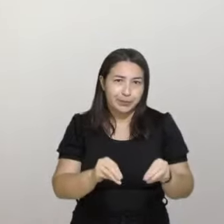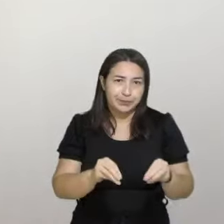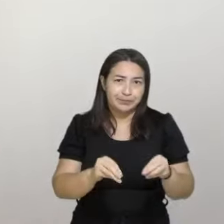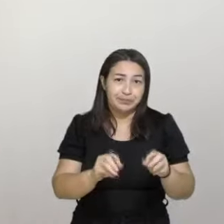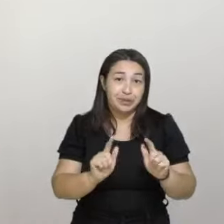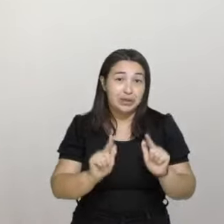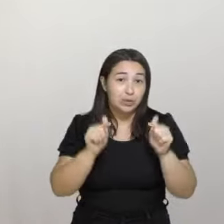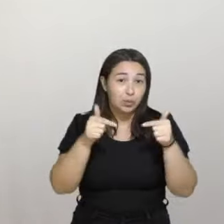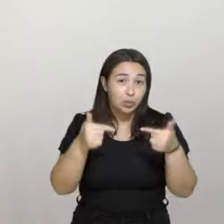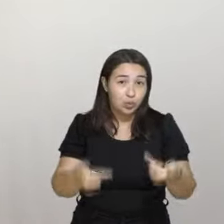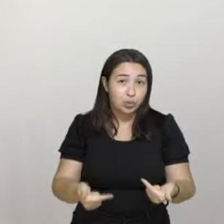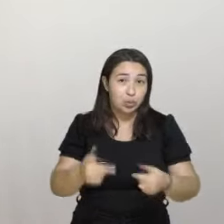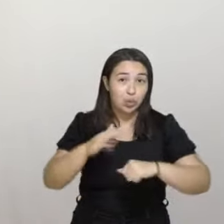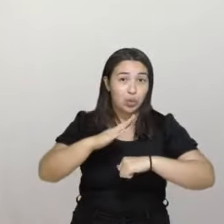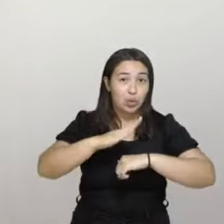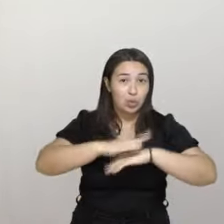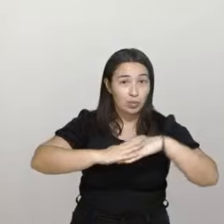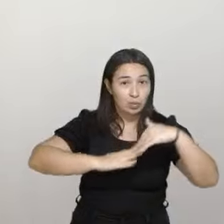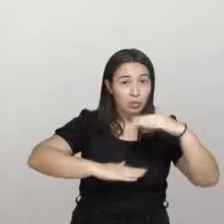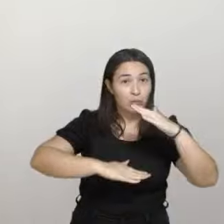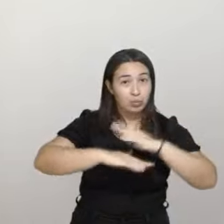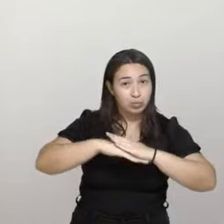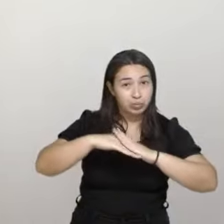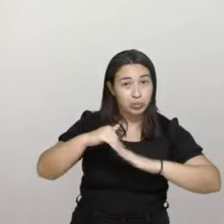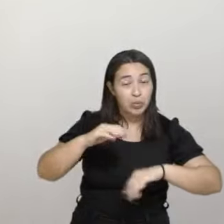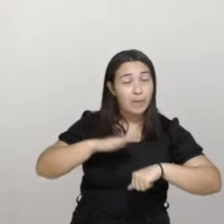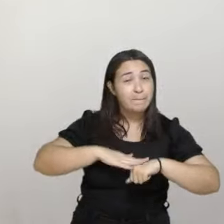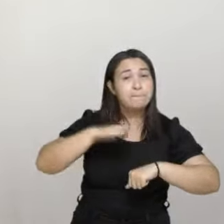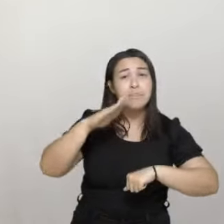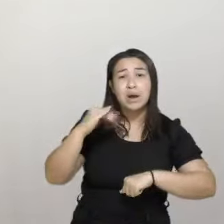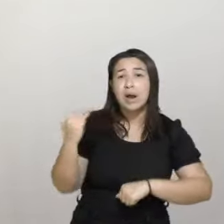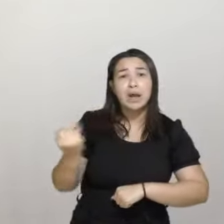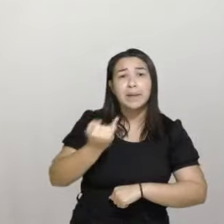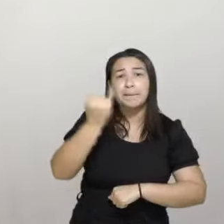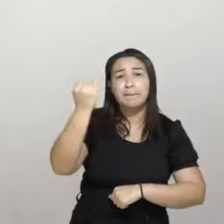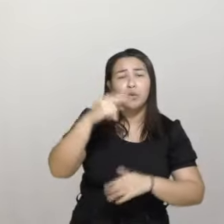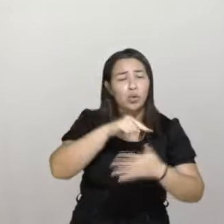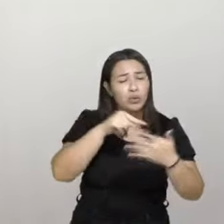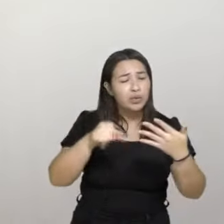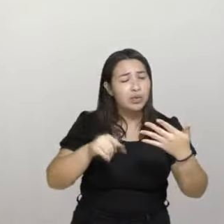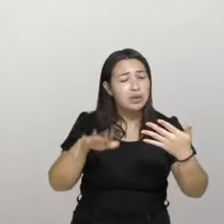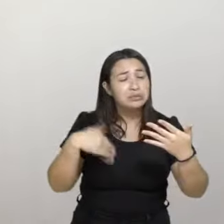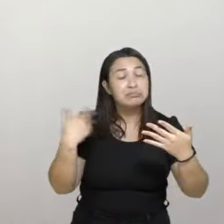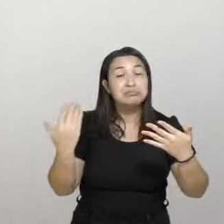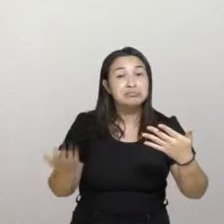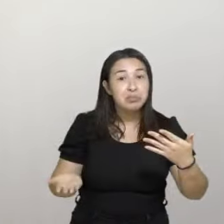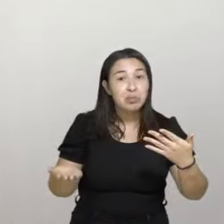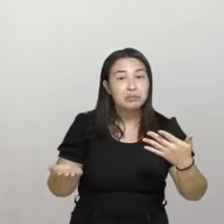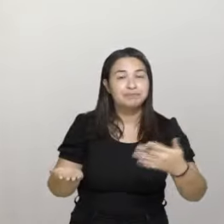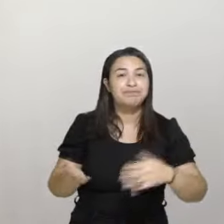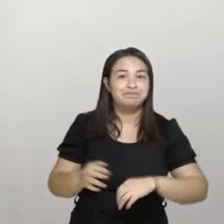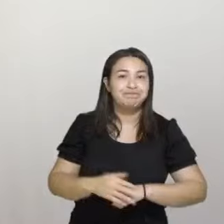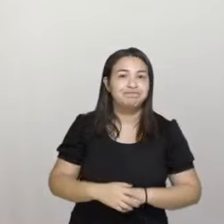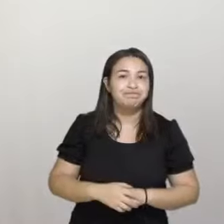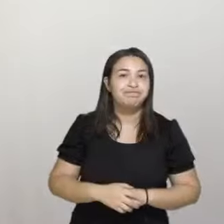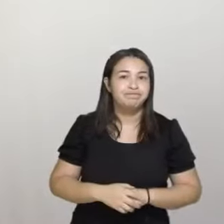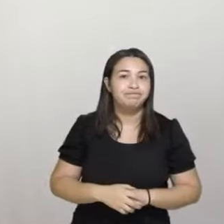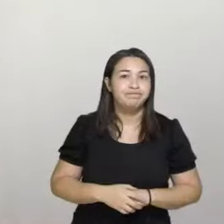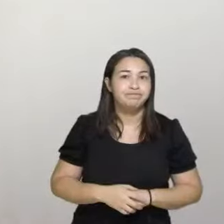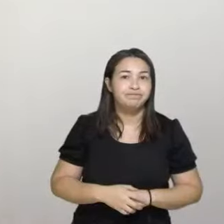ações mais determinantes que o governo pretende realizar na perspectiva da